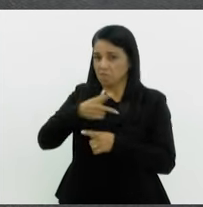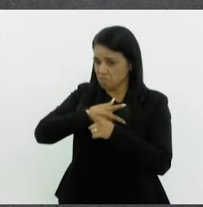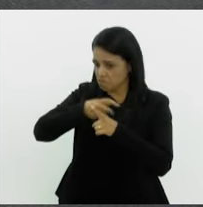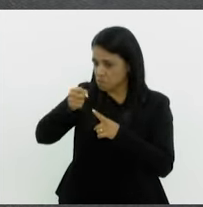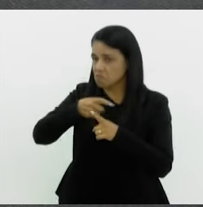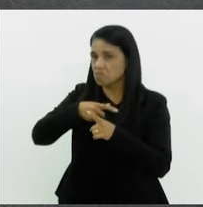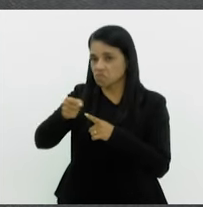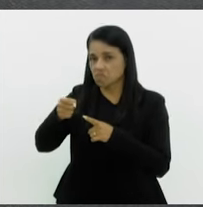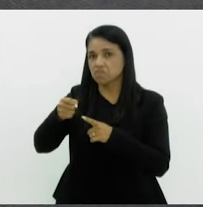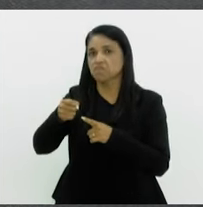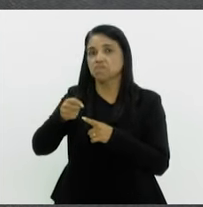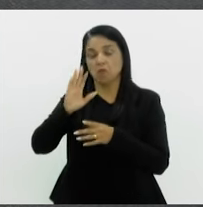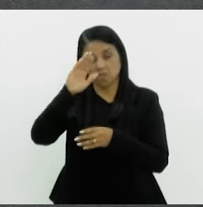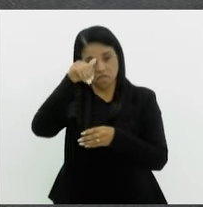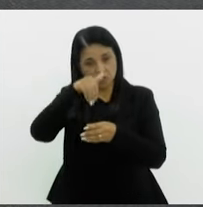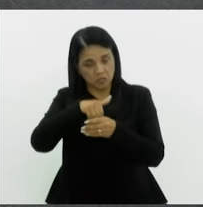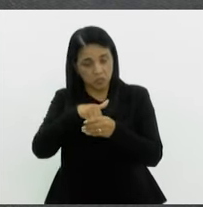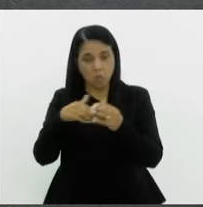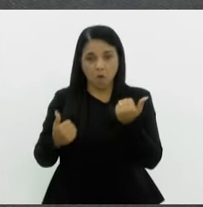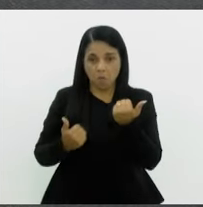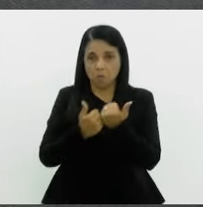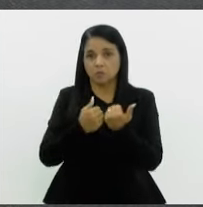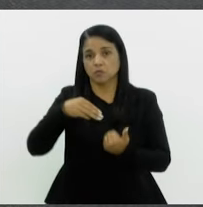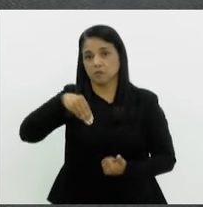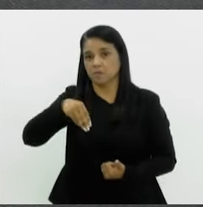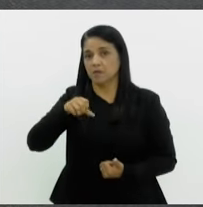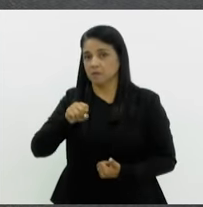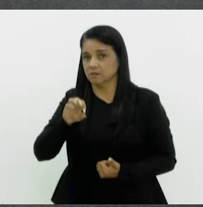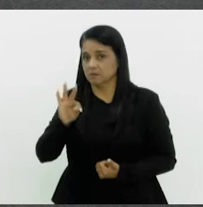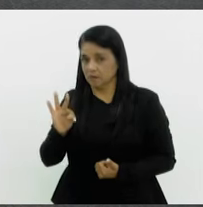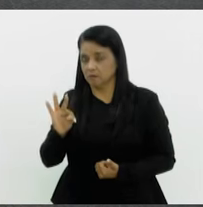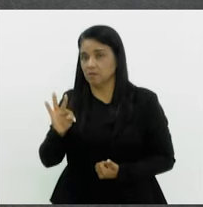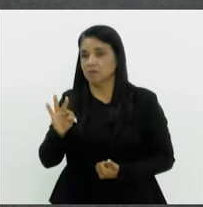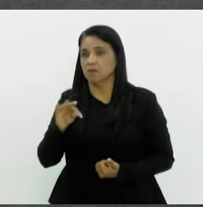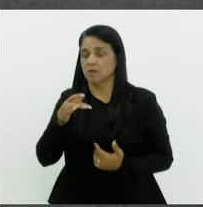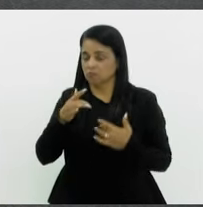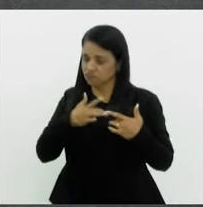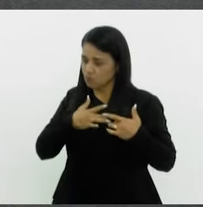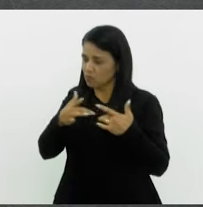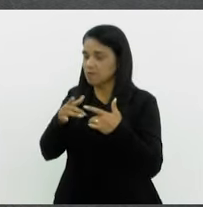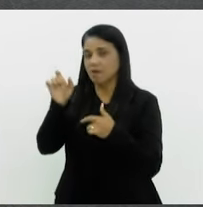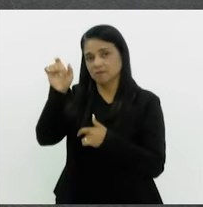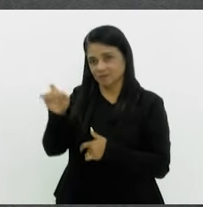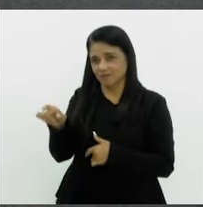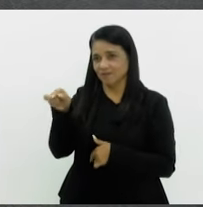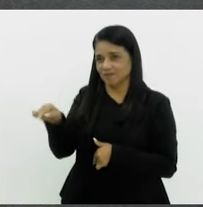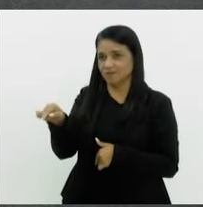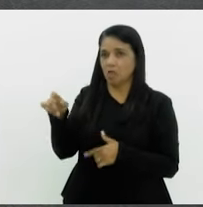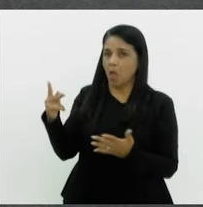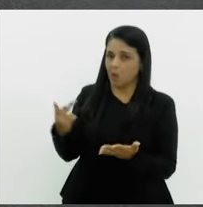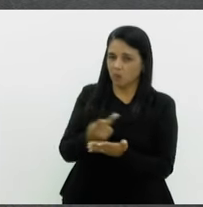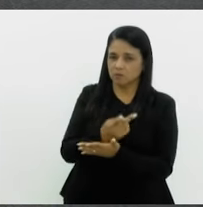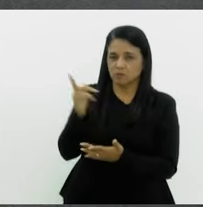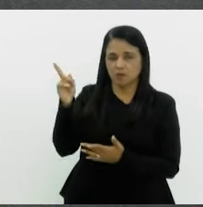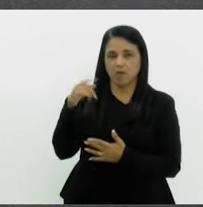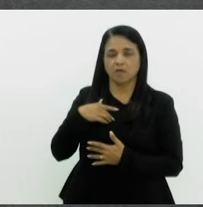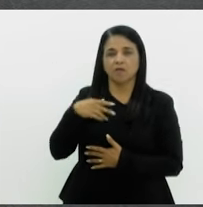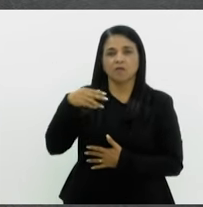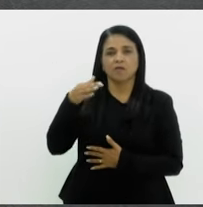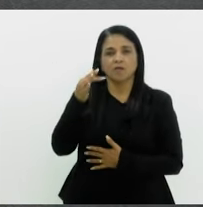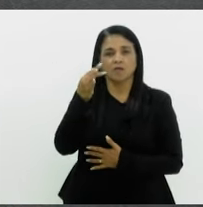né, teve uma grande votação com o apoio do MST. Portanto, eu sou solidário à senhora, inclusive com o que aconteceu lá em Friburgo,